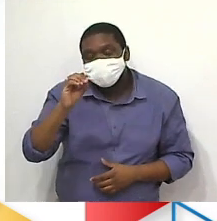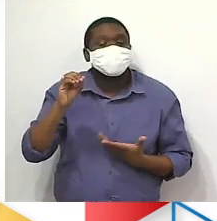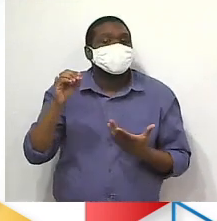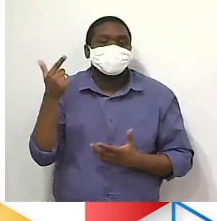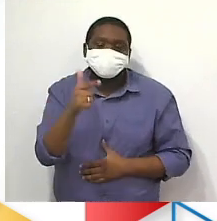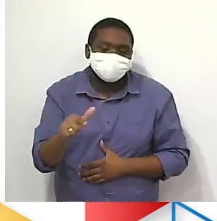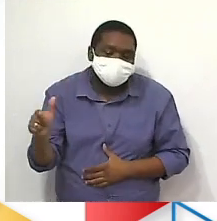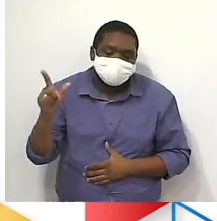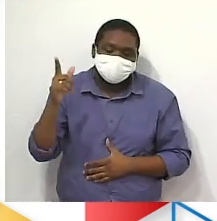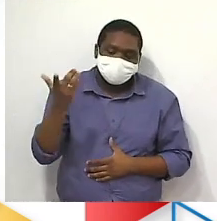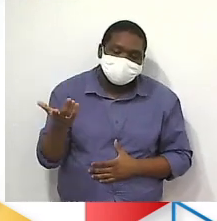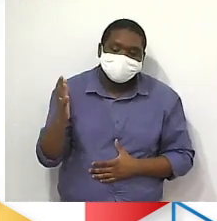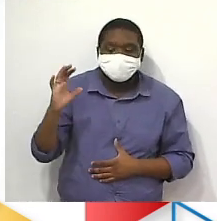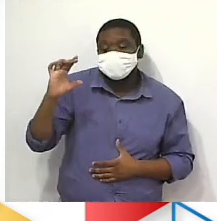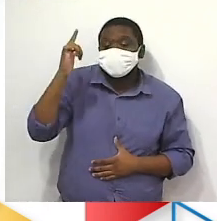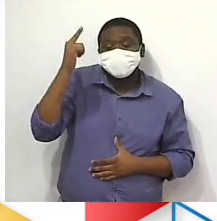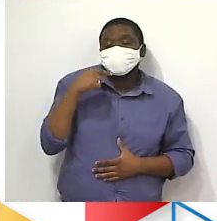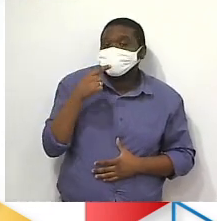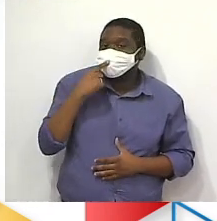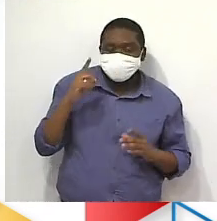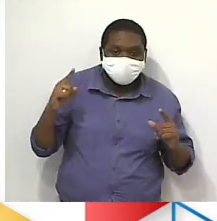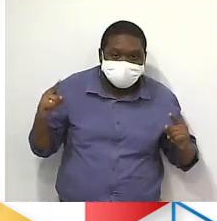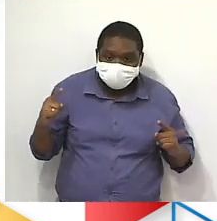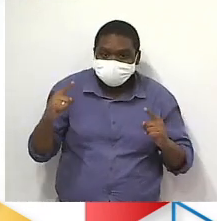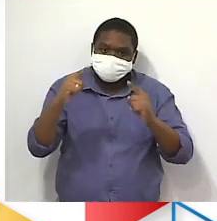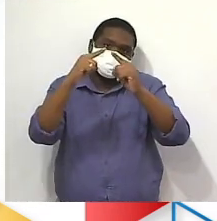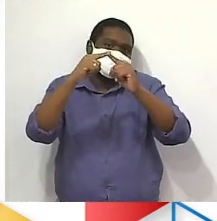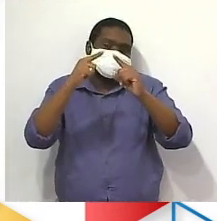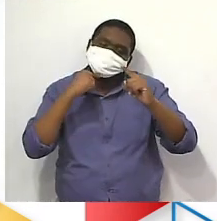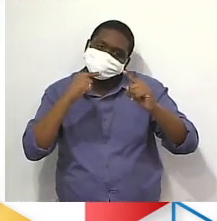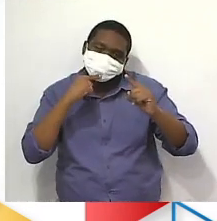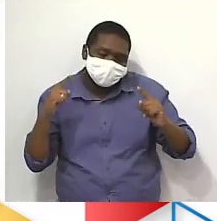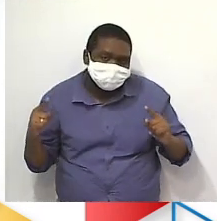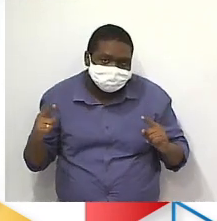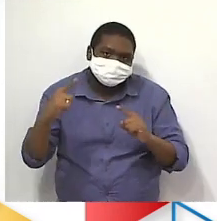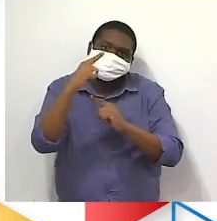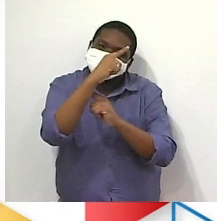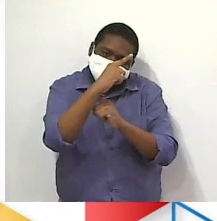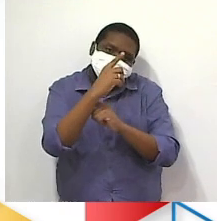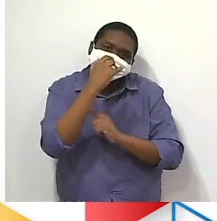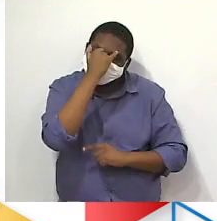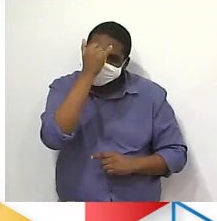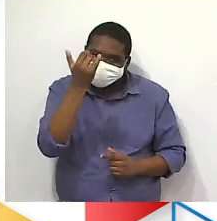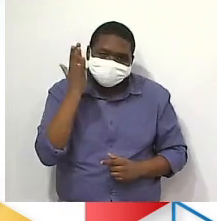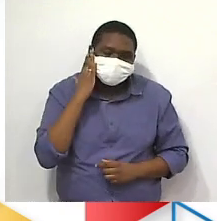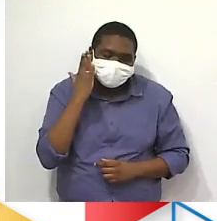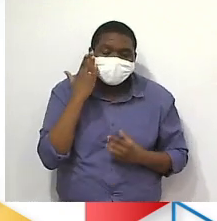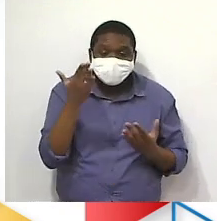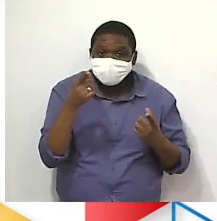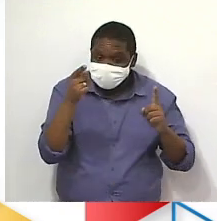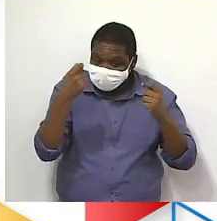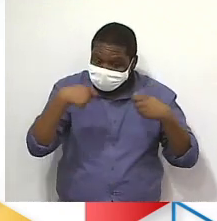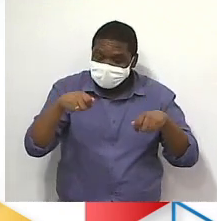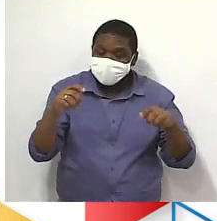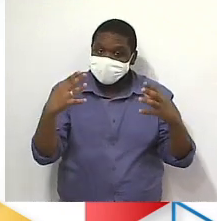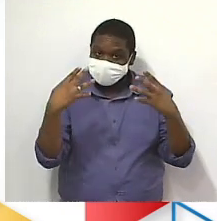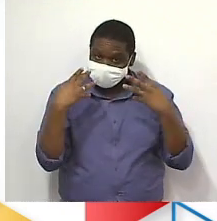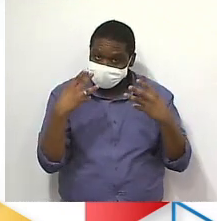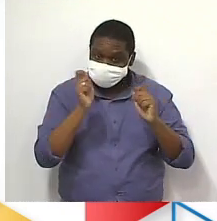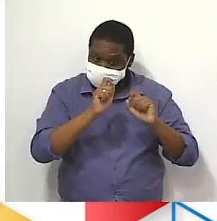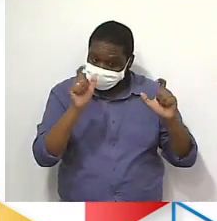é claro que ele não vai fechar como sendo um triângulo. Então presta bastante atenção, fica bem ligado,